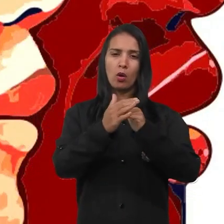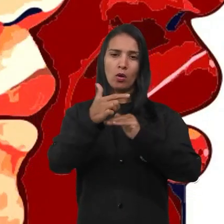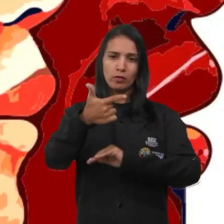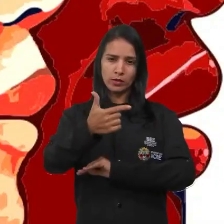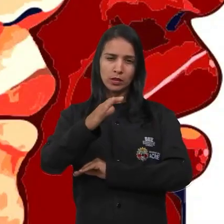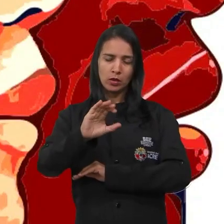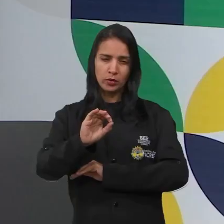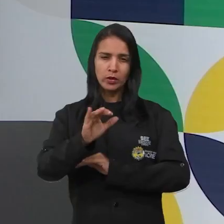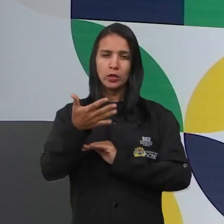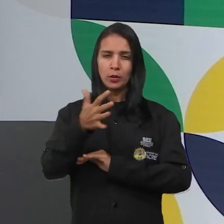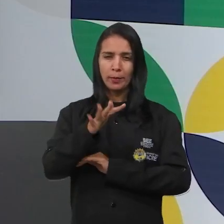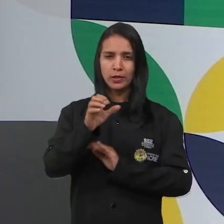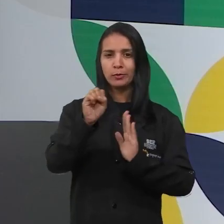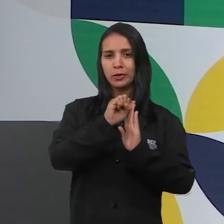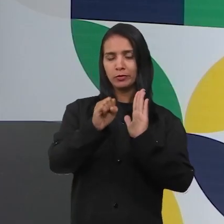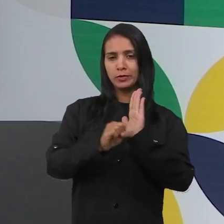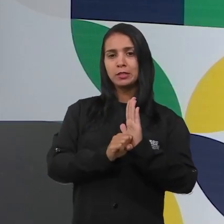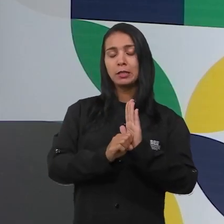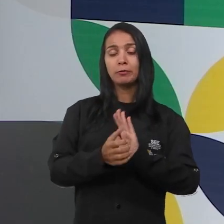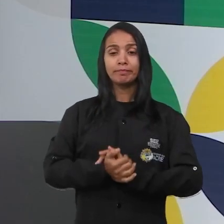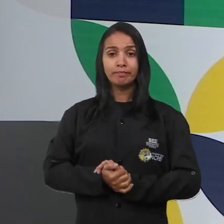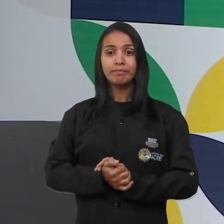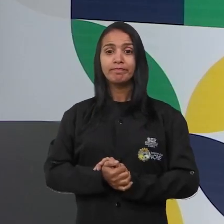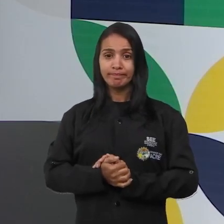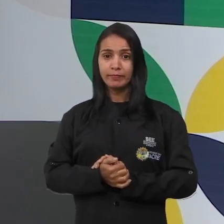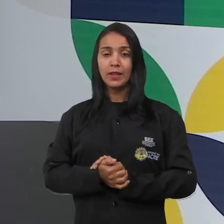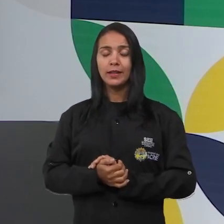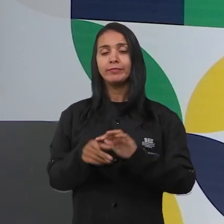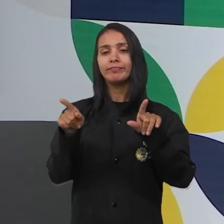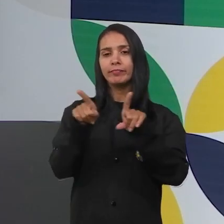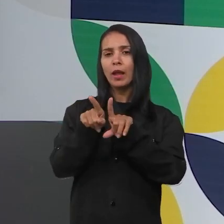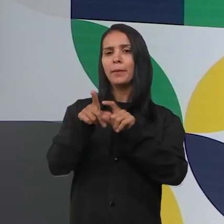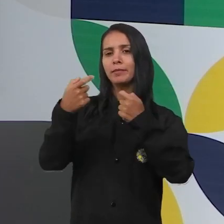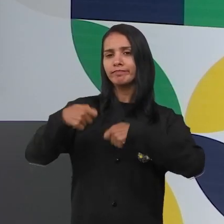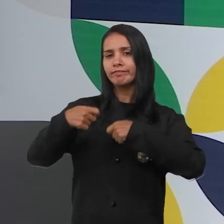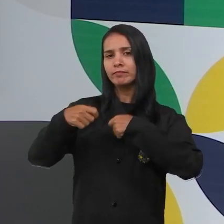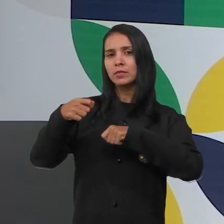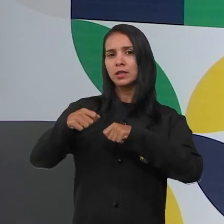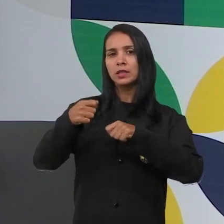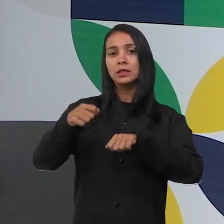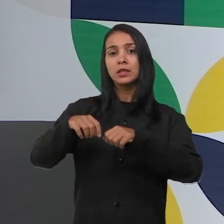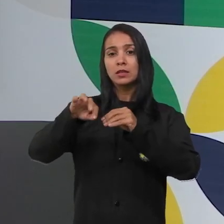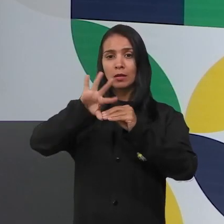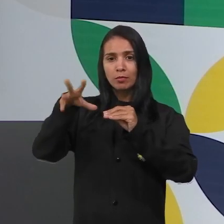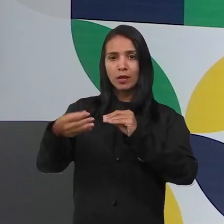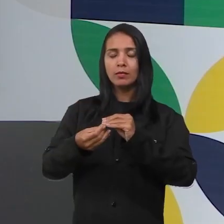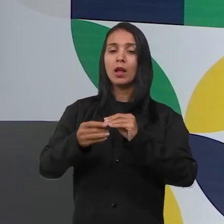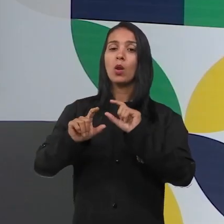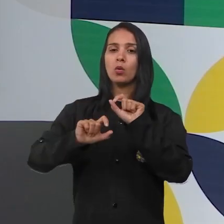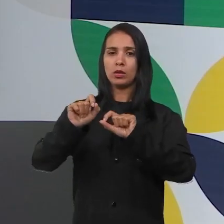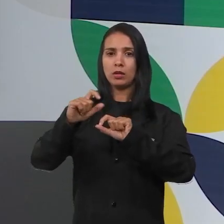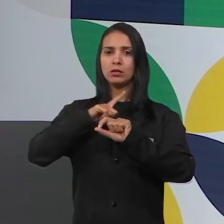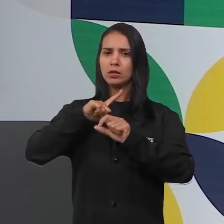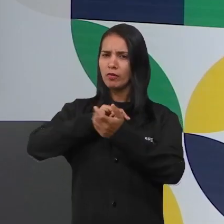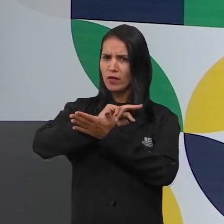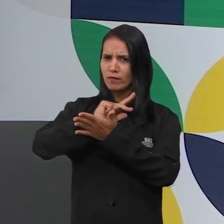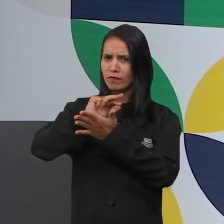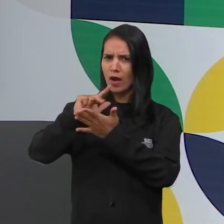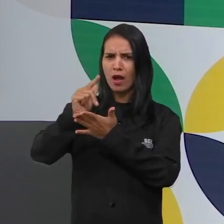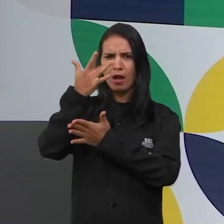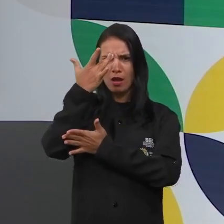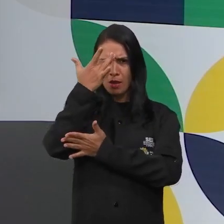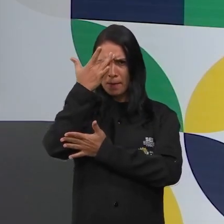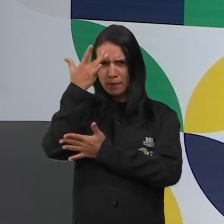XX. É interessante falar que também vieram para o Brasil, pessoal, muitos asiáticos, inclusive